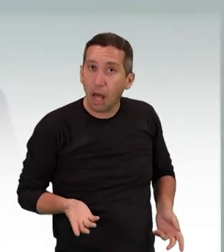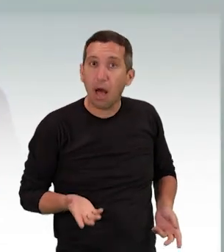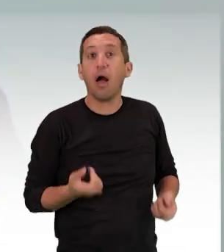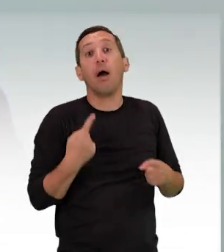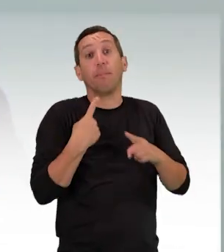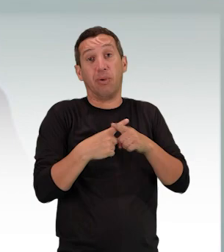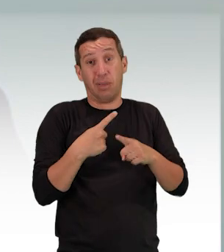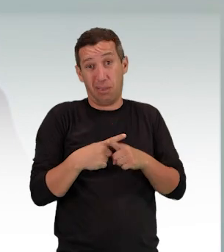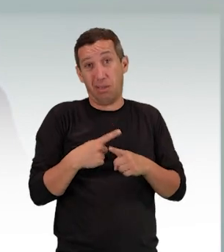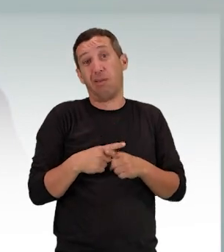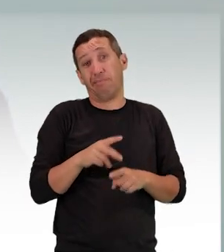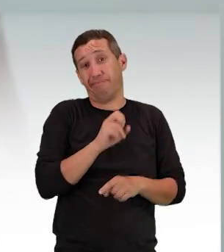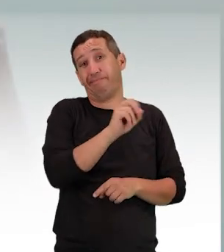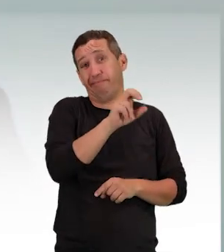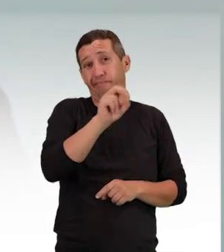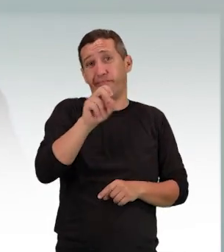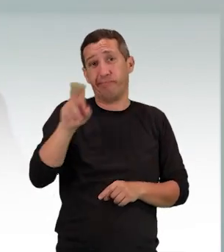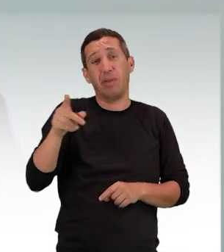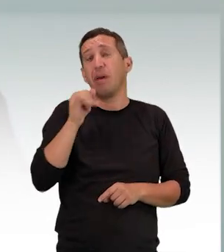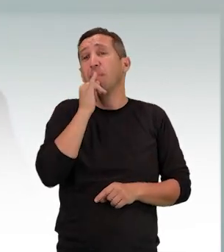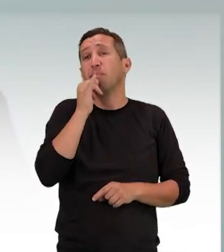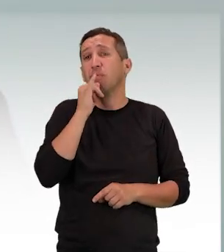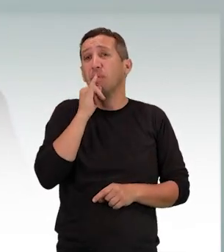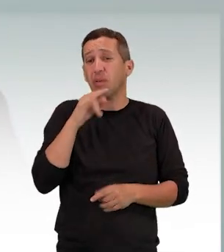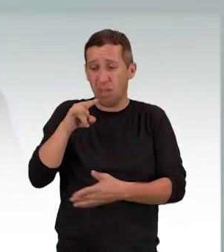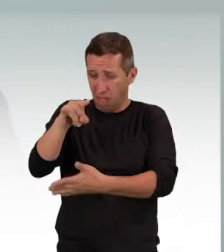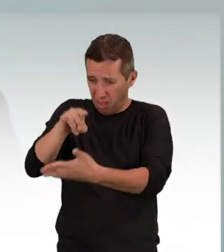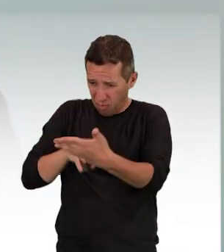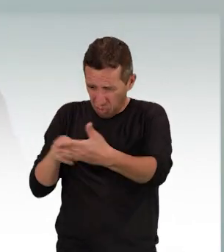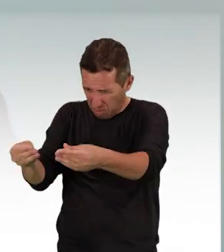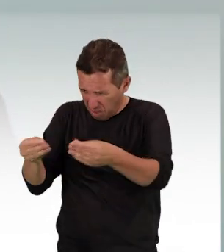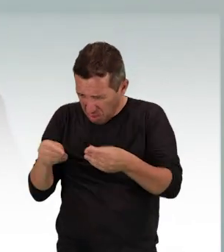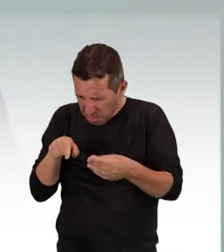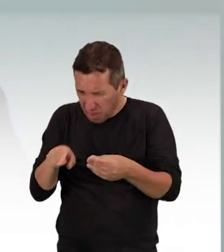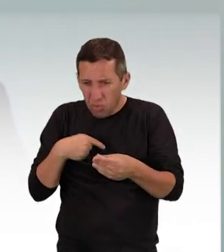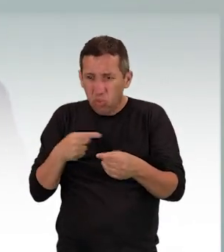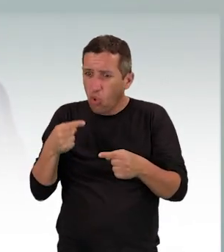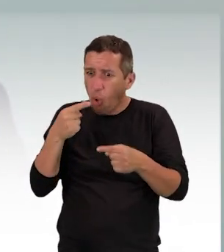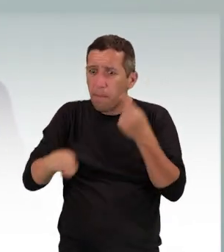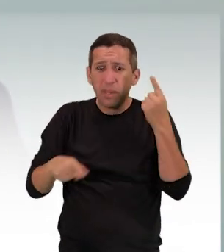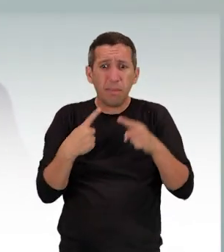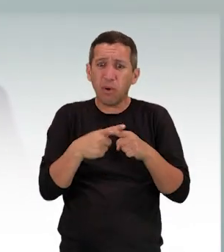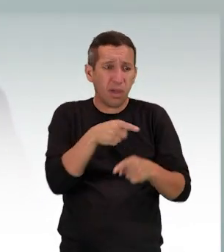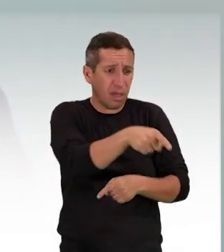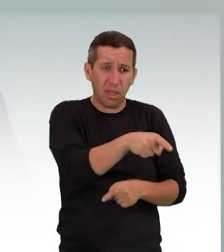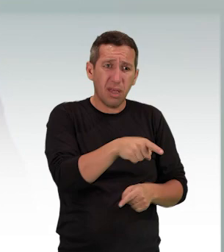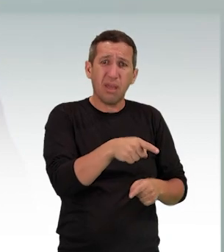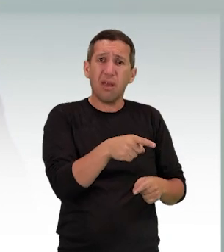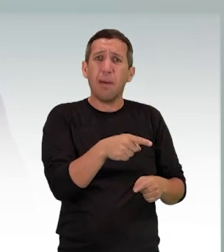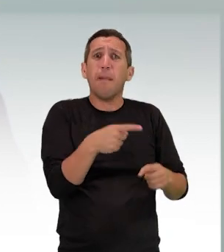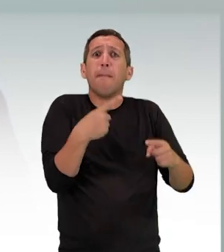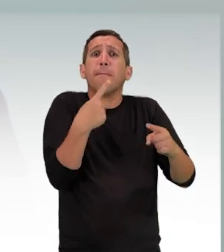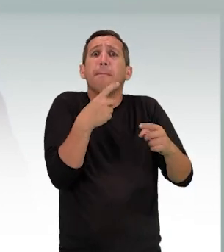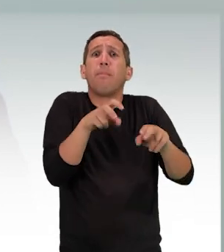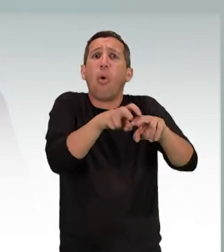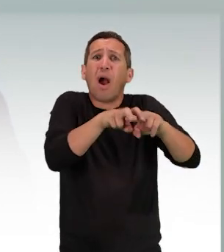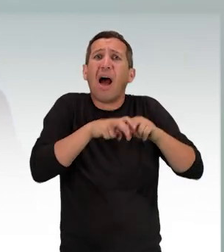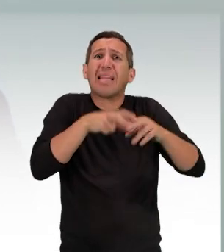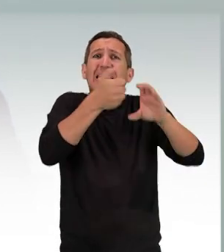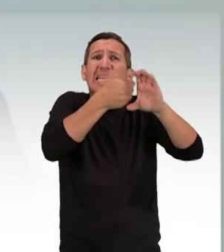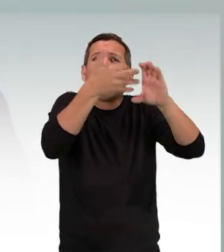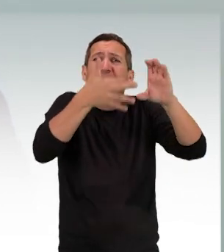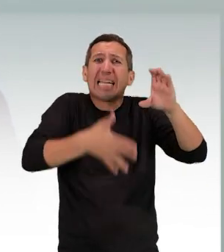B, porque em muitos casos, em muitas situações, as ordens não eram sequer exequíveis por causa das